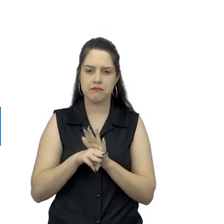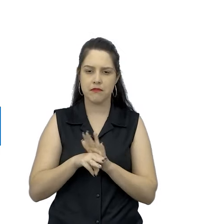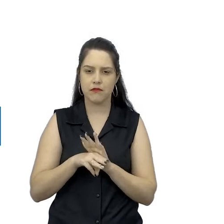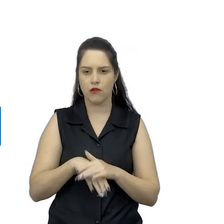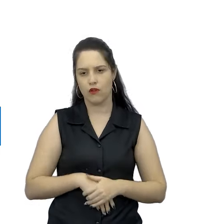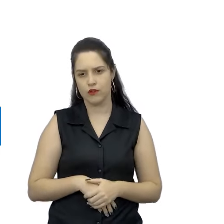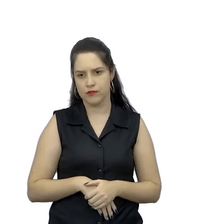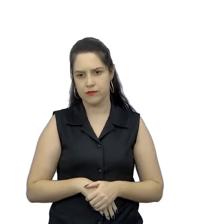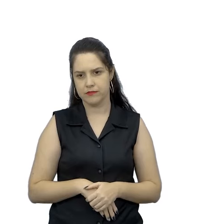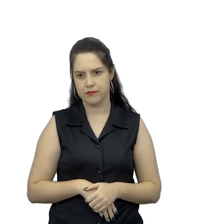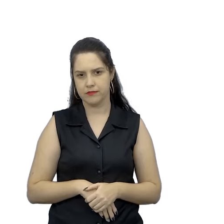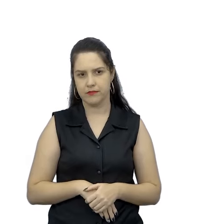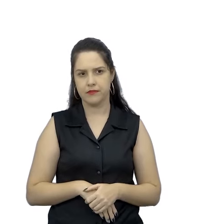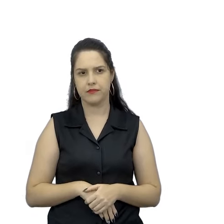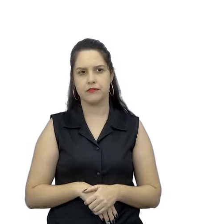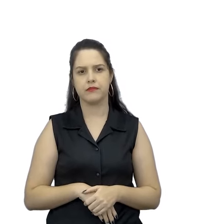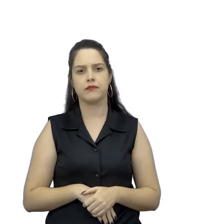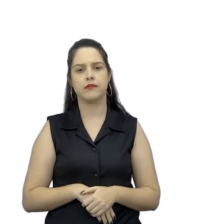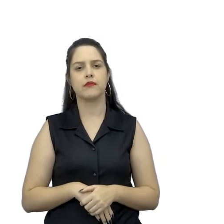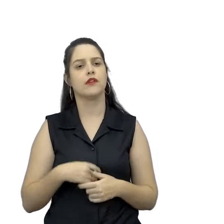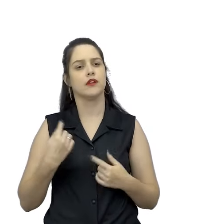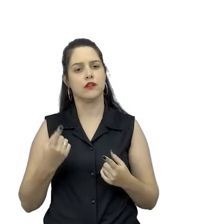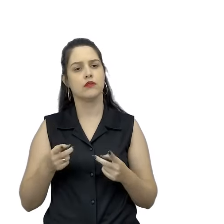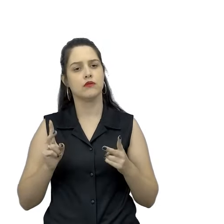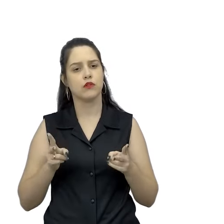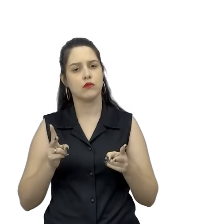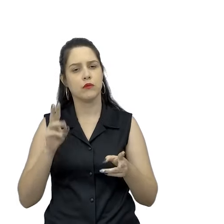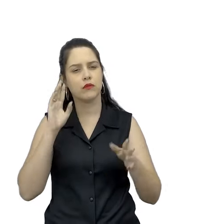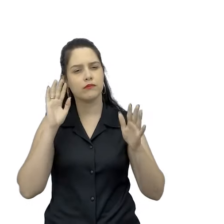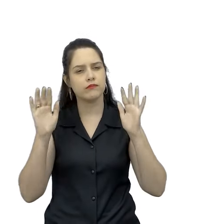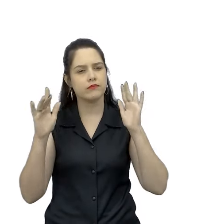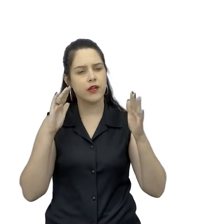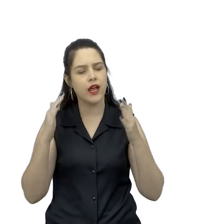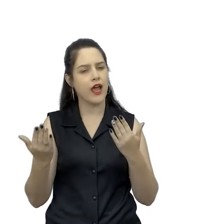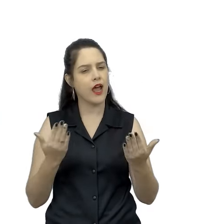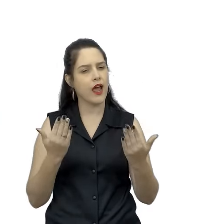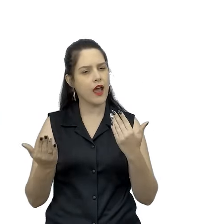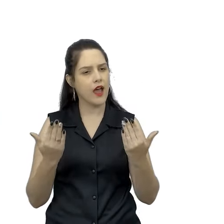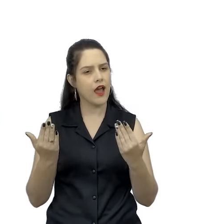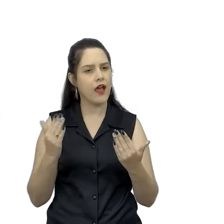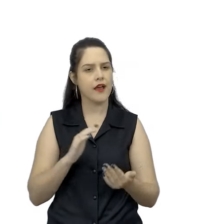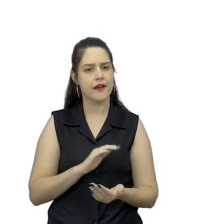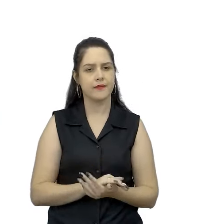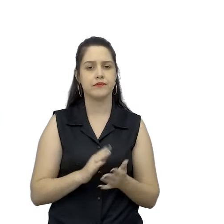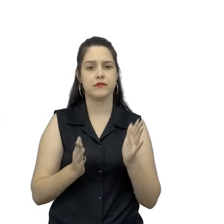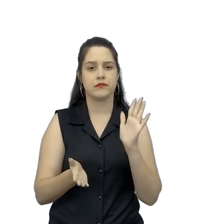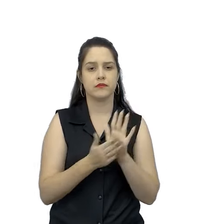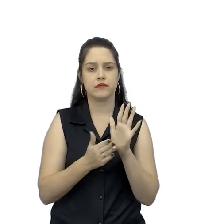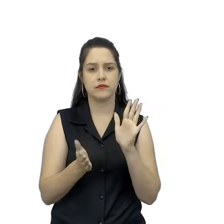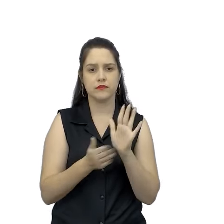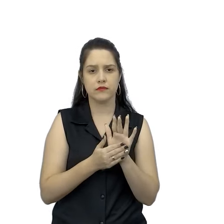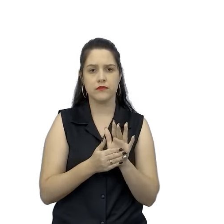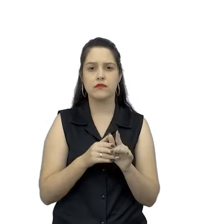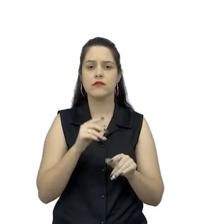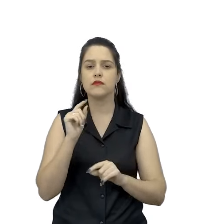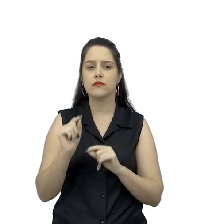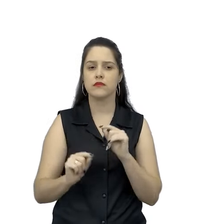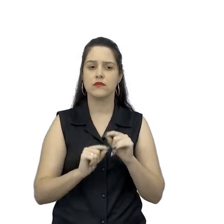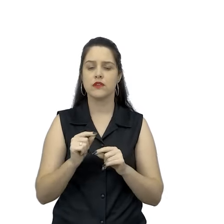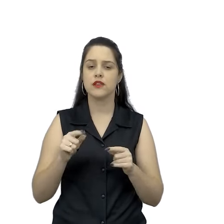Bom, vamos continuar refletindo e analisando, né? A proposta é que o professor, nesse